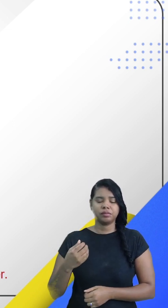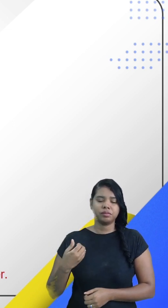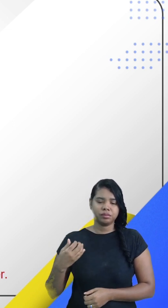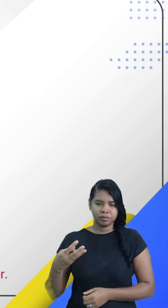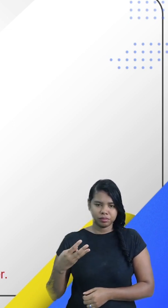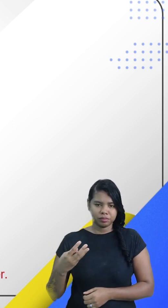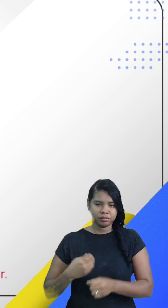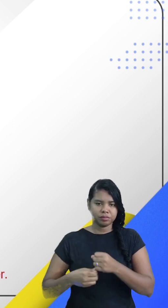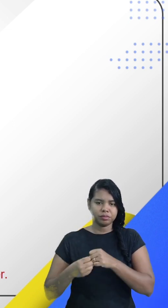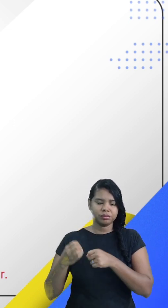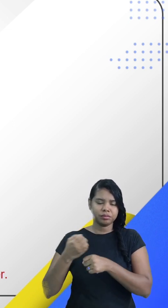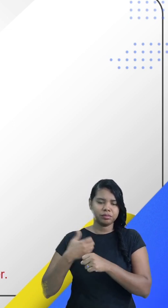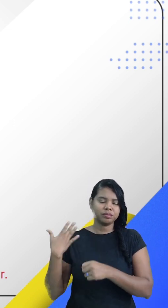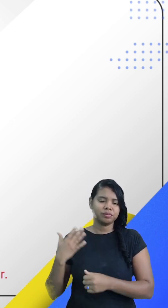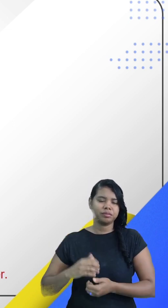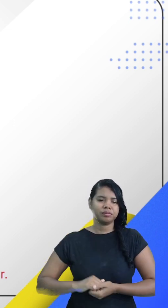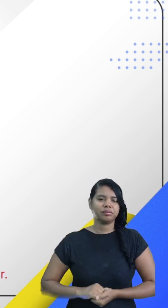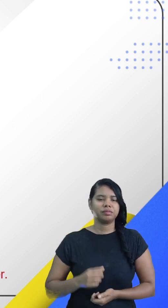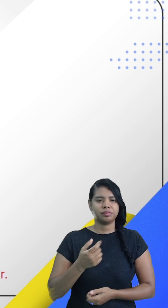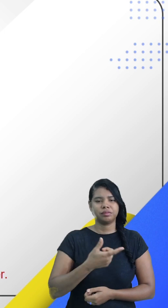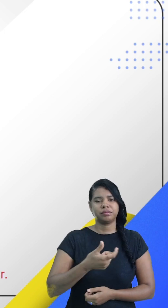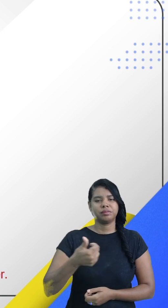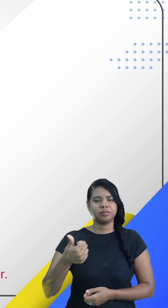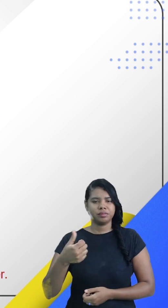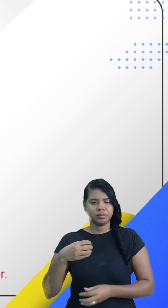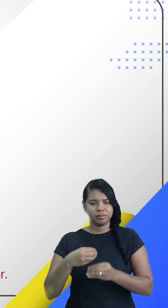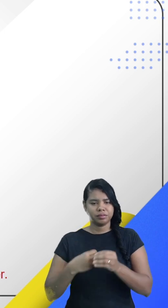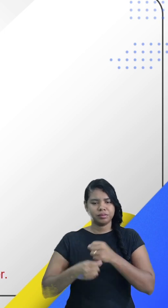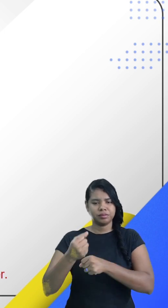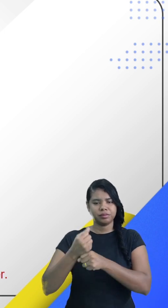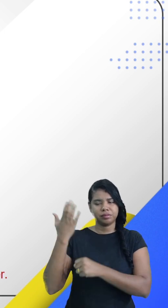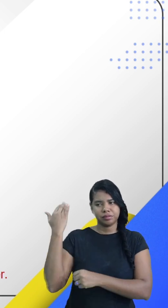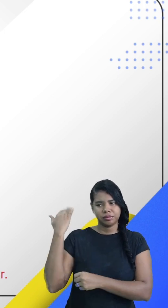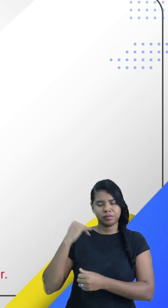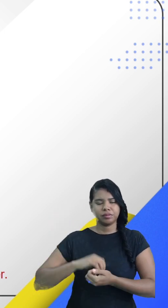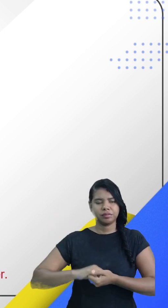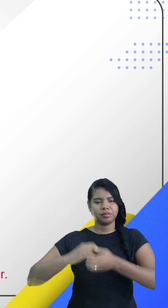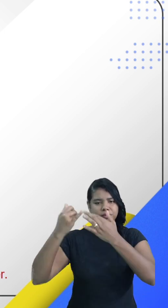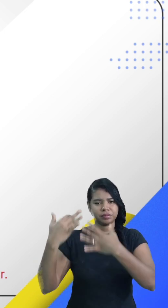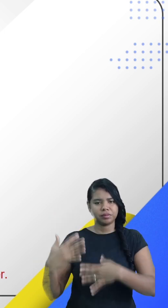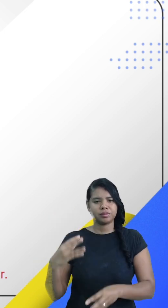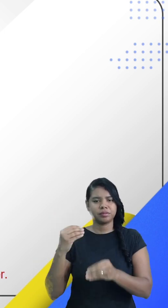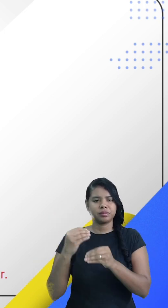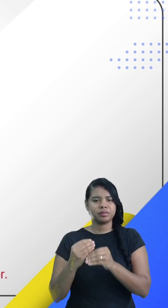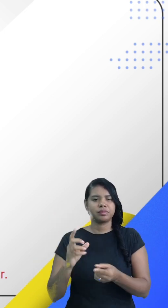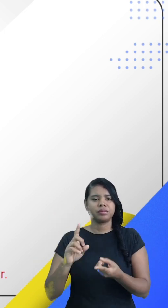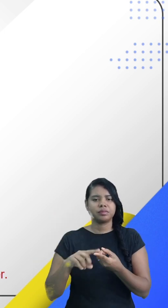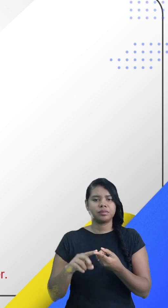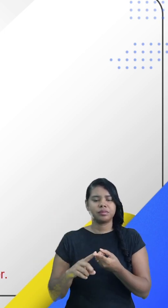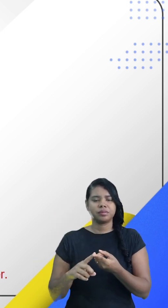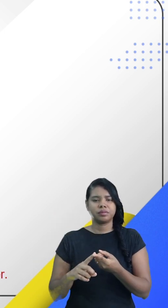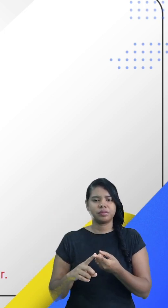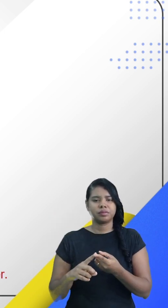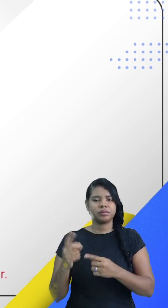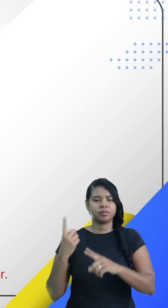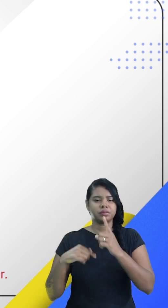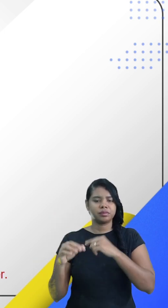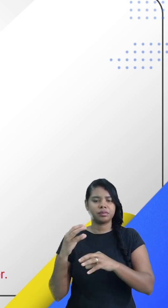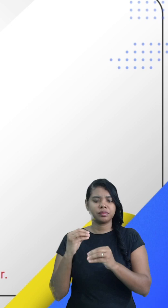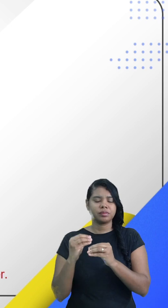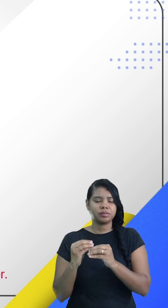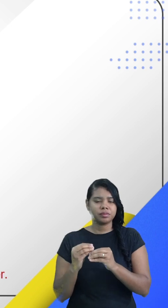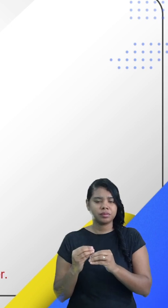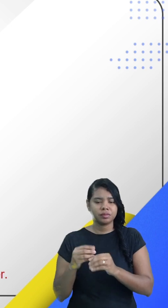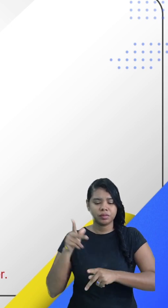de 2021, aí é mais novinha, né? Foi do ano passado. Fala também sobre fluxonomia, que é onde ali o